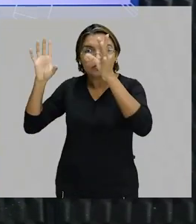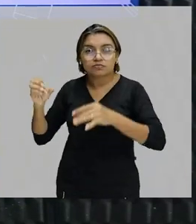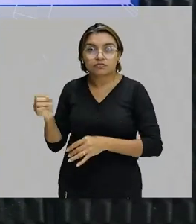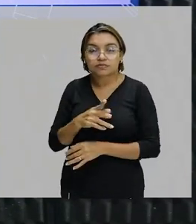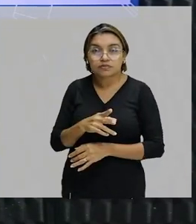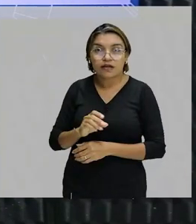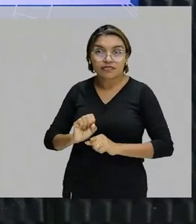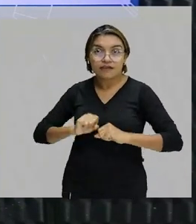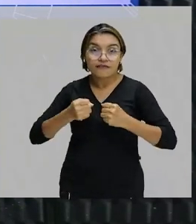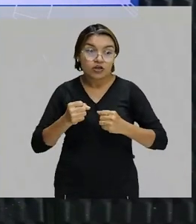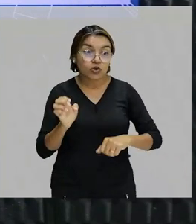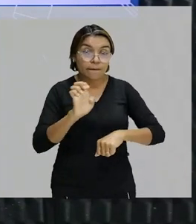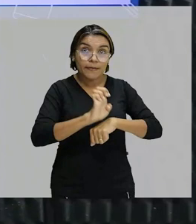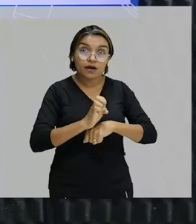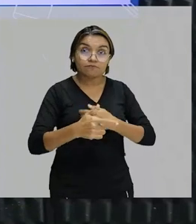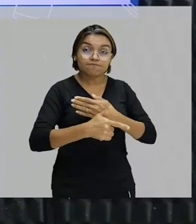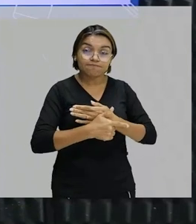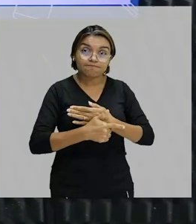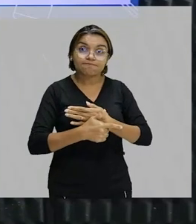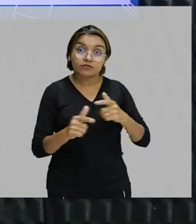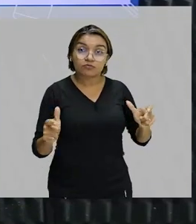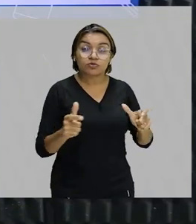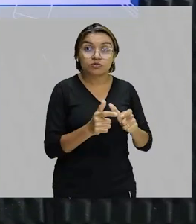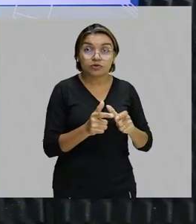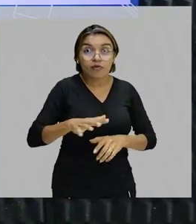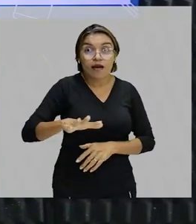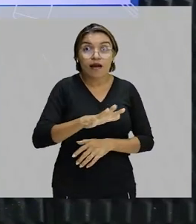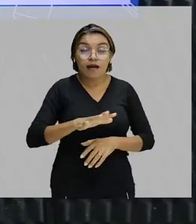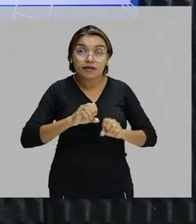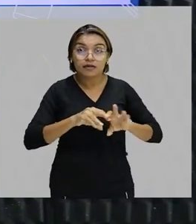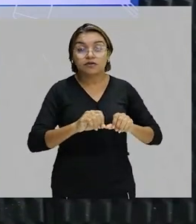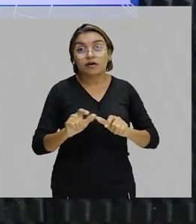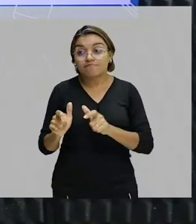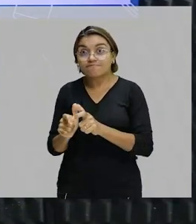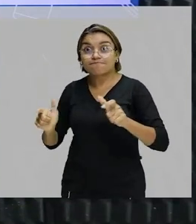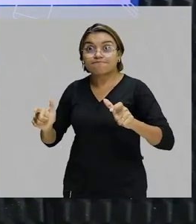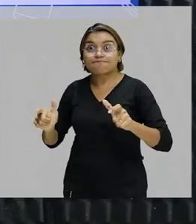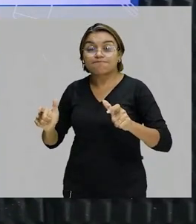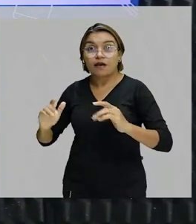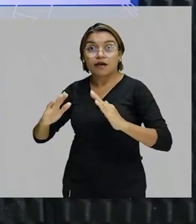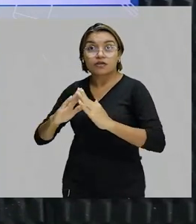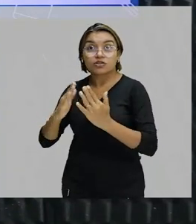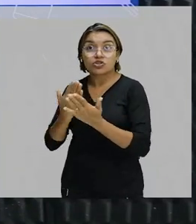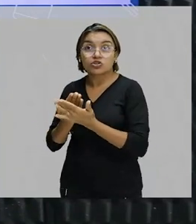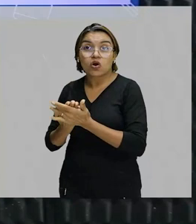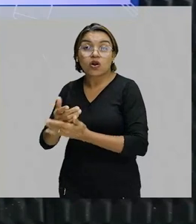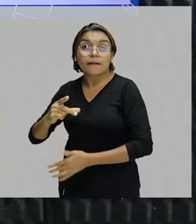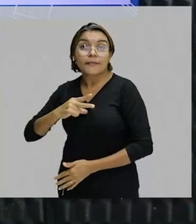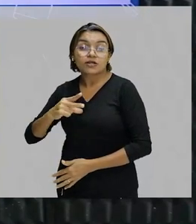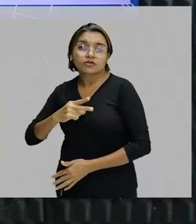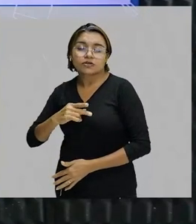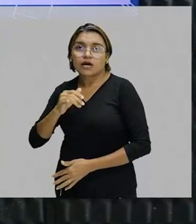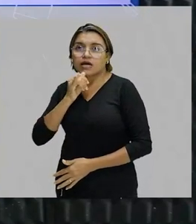estado na na educação no setor Educacional e a ampliação das escolas particulares ou das